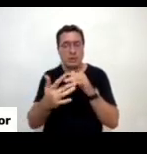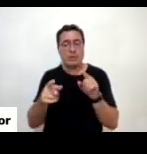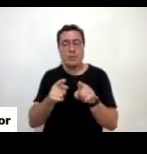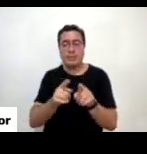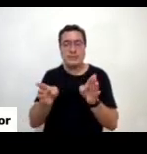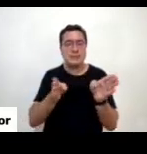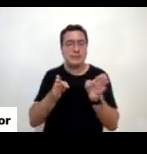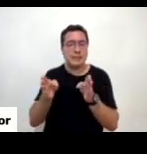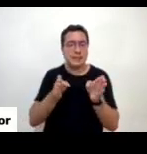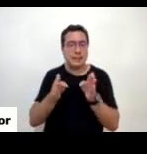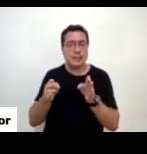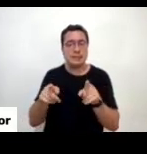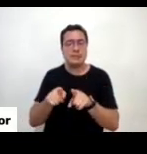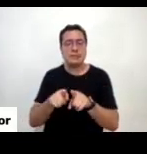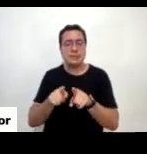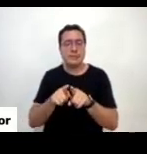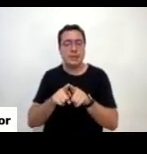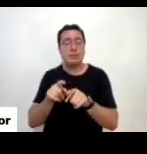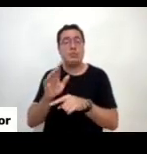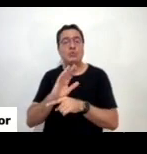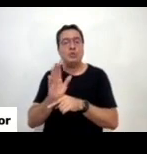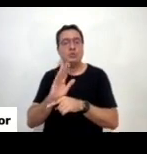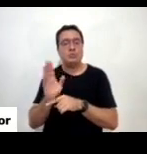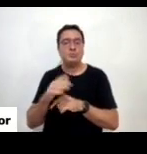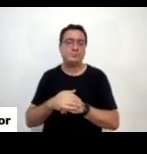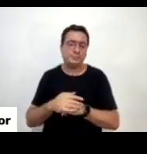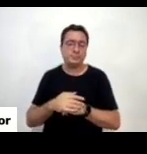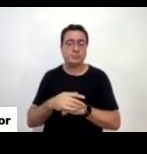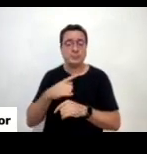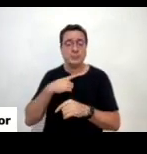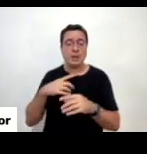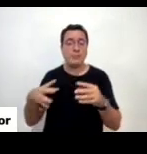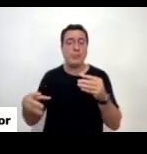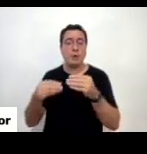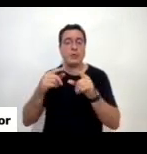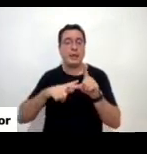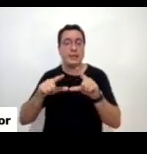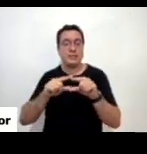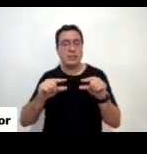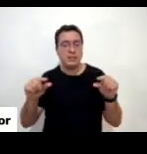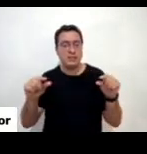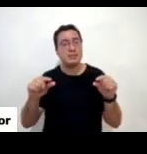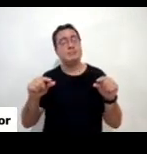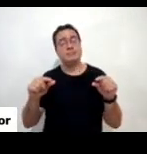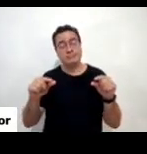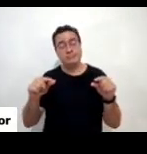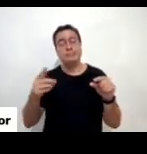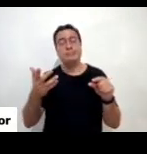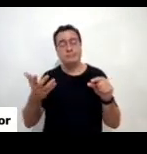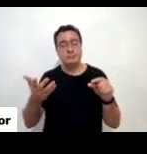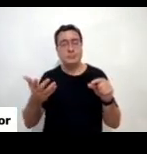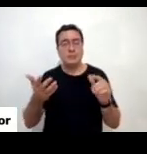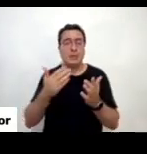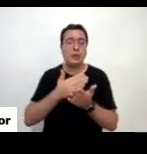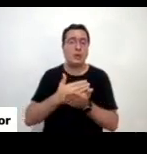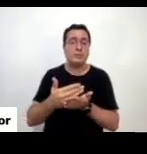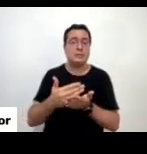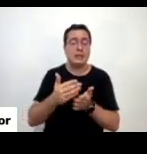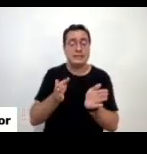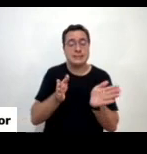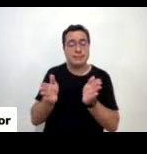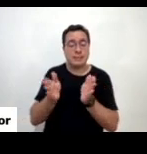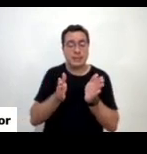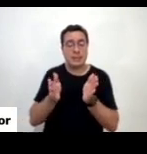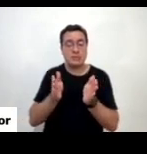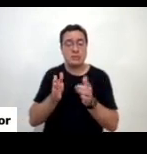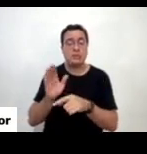a acessibilidade no vídeo, quando nós implementamos legendas nos vídeos. Então nós começamos a acessibilidade no